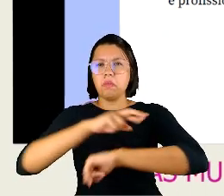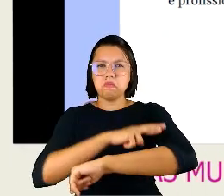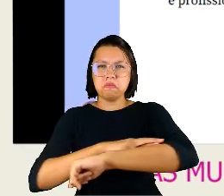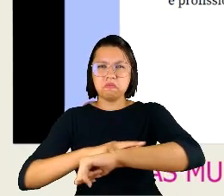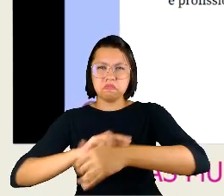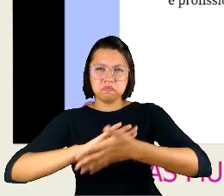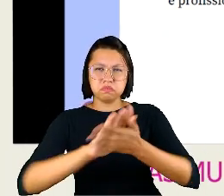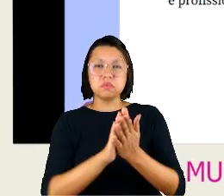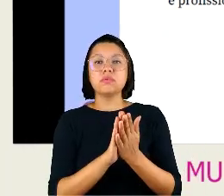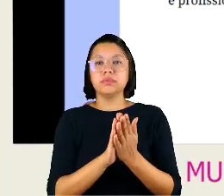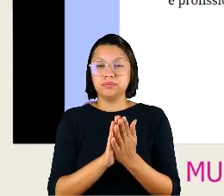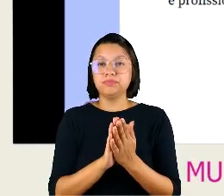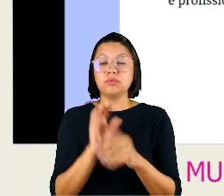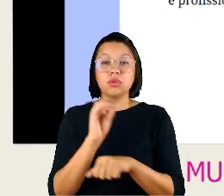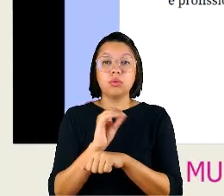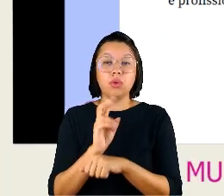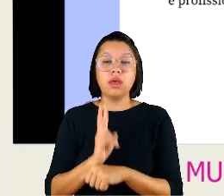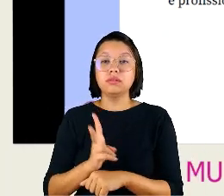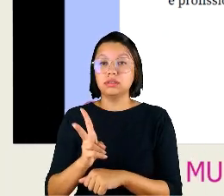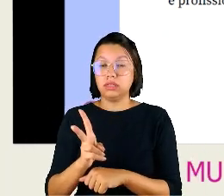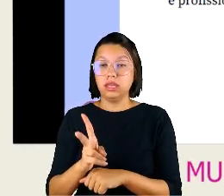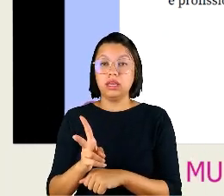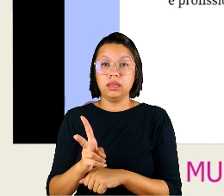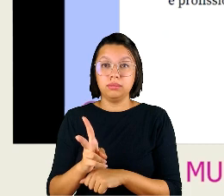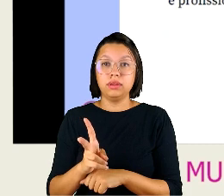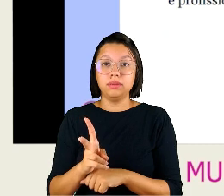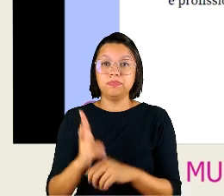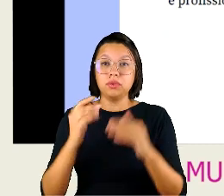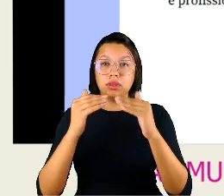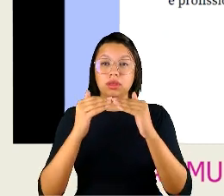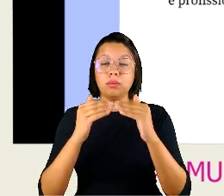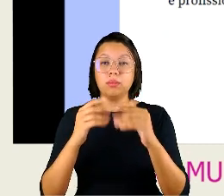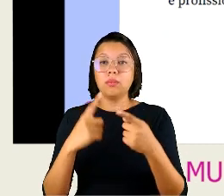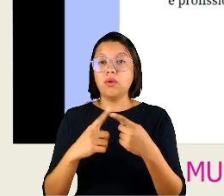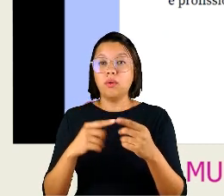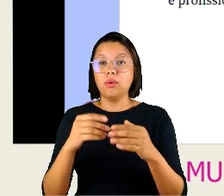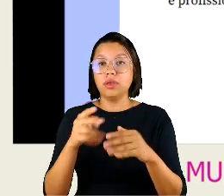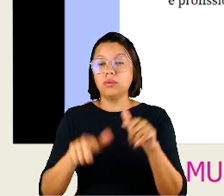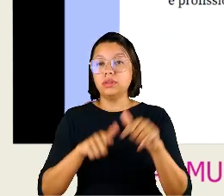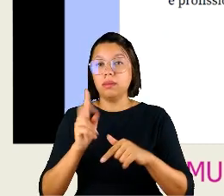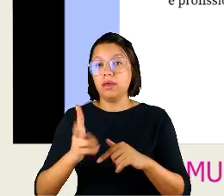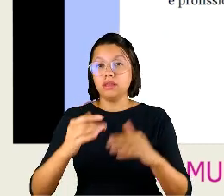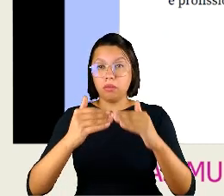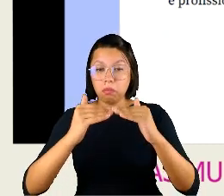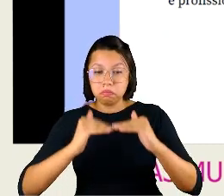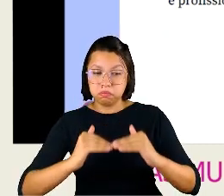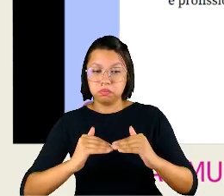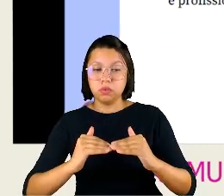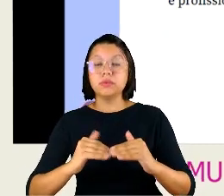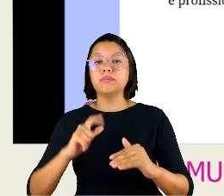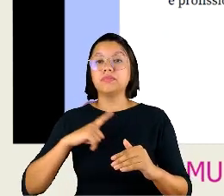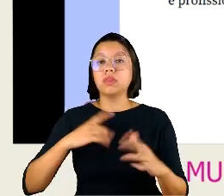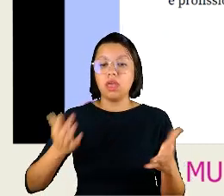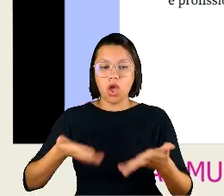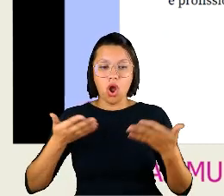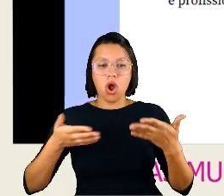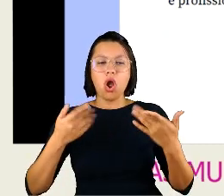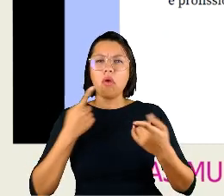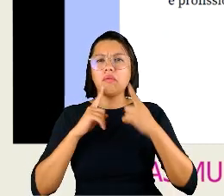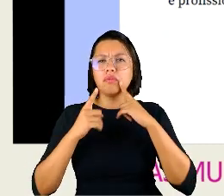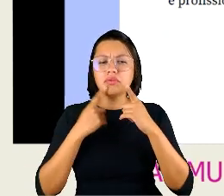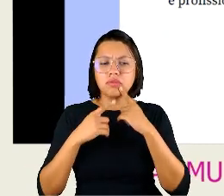de cuidado quase sempre ocupando cargos de subalternidade, e promover debates e campanhas sobre a divisão igual dos